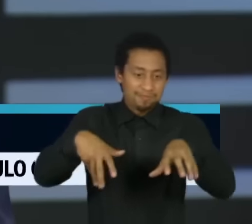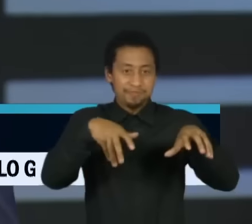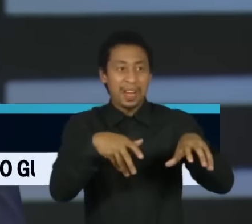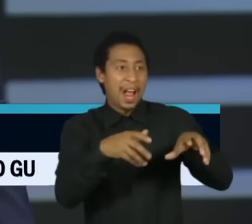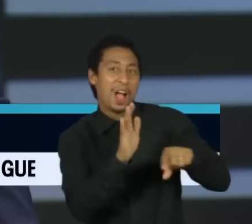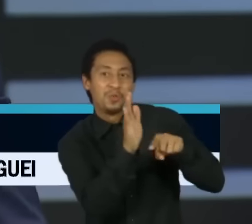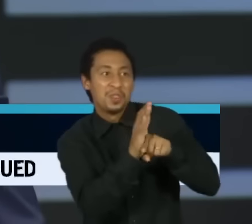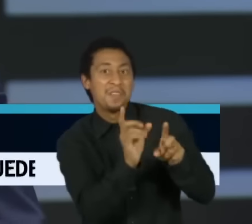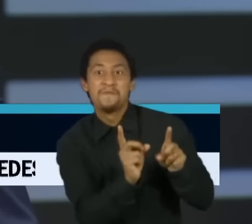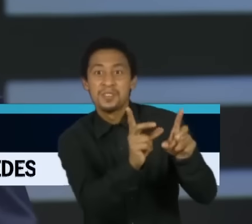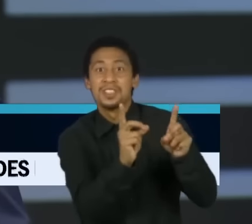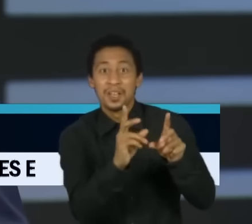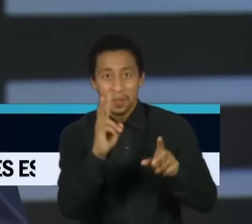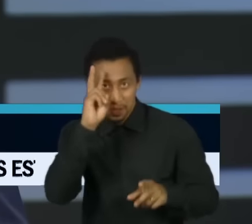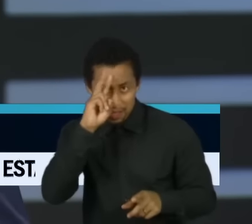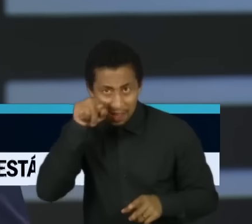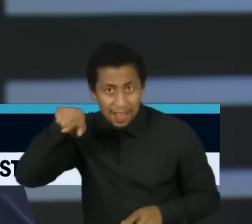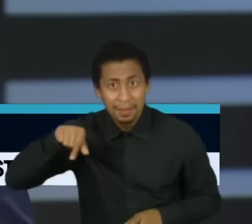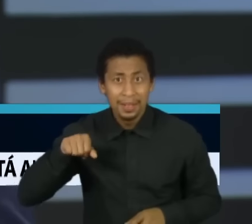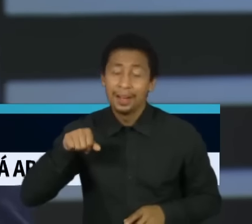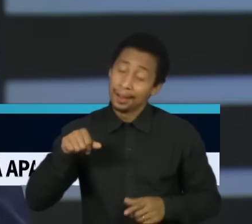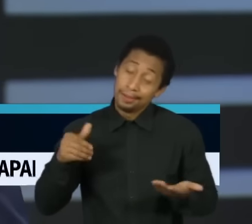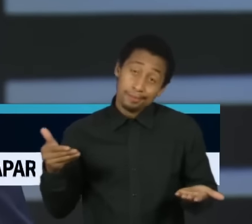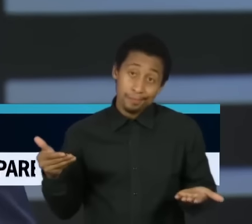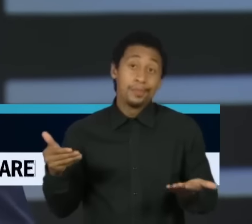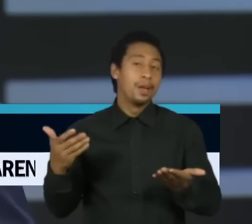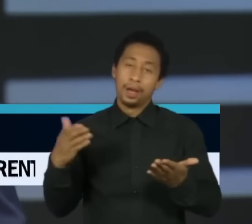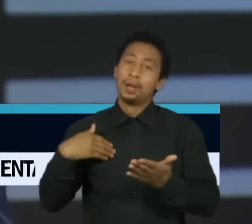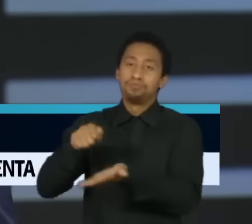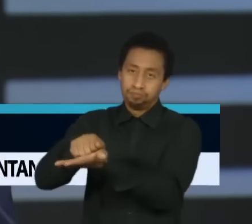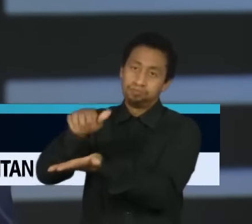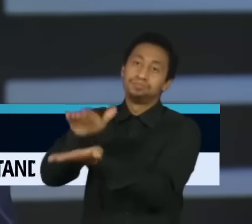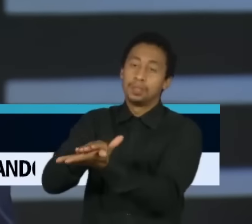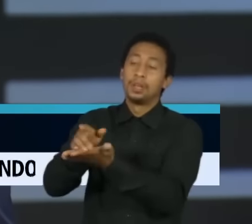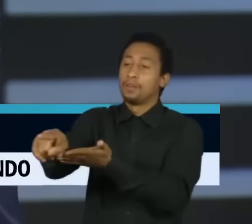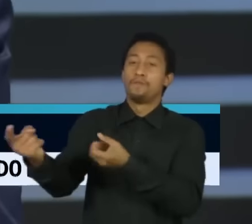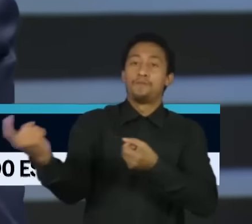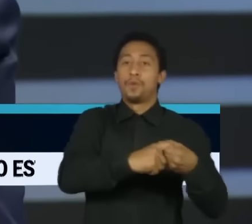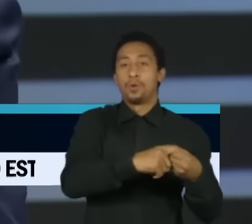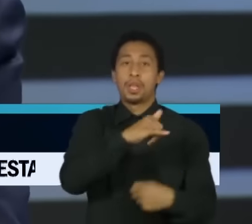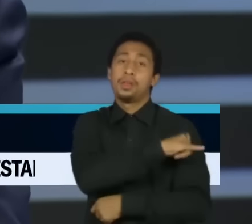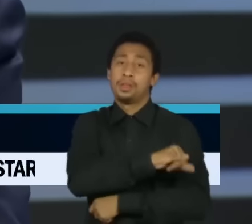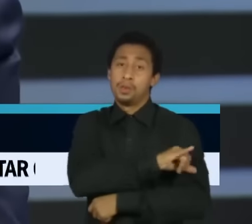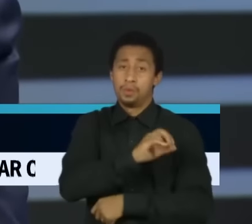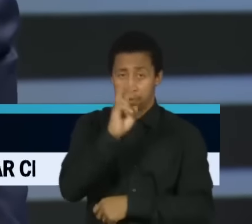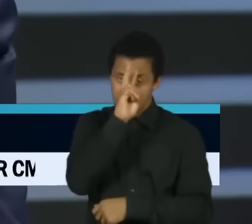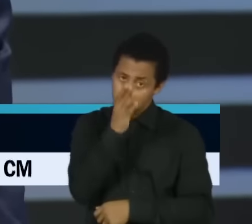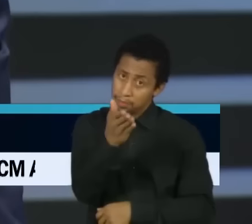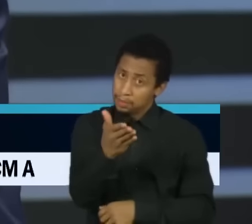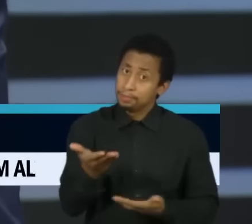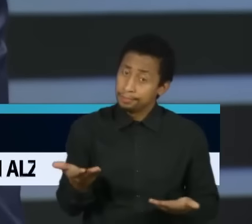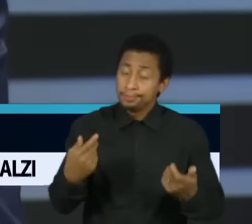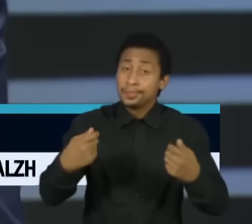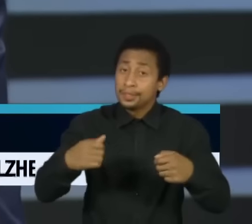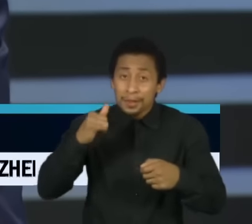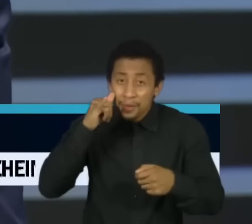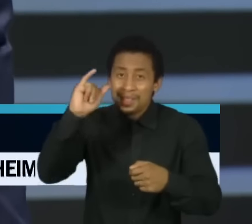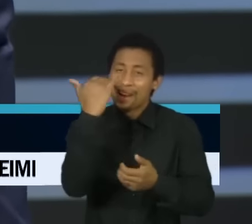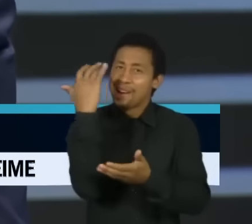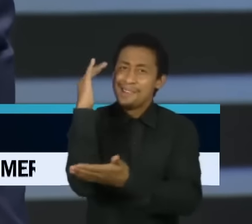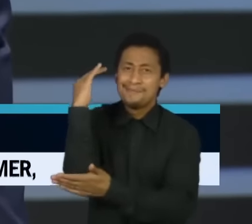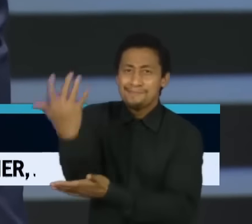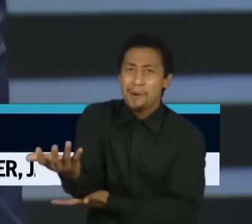Janeiro. Então, há uma política oficial, realmente, de destruir o meio ambiente. E nós já tínhamos comentado aqui, inclusive, muitas vezes,